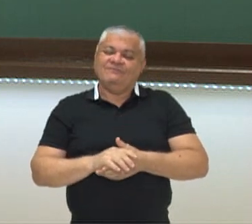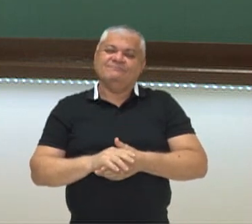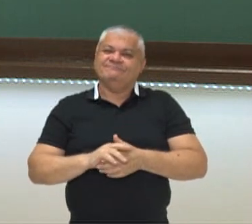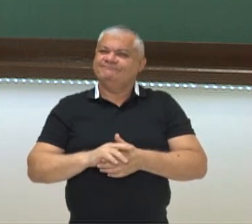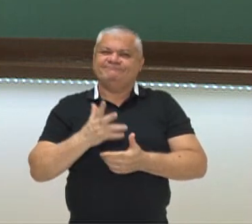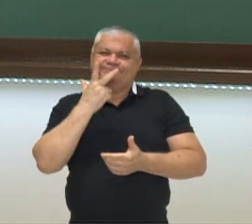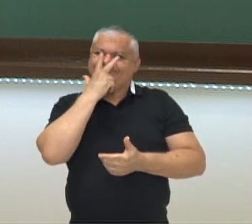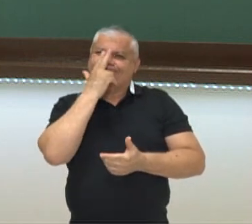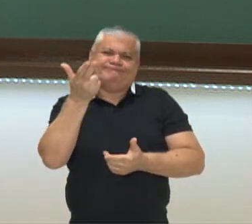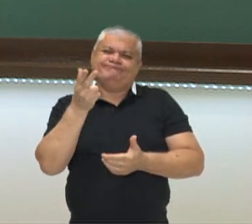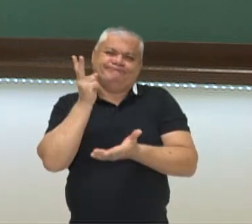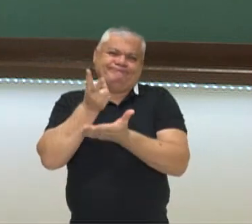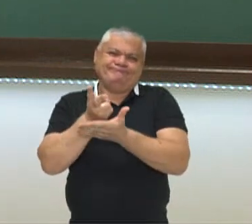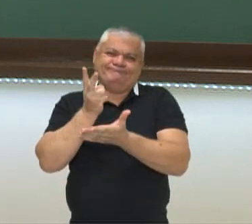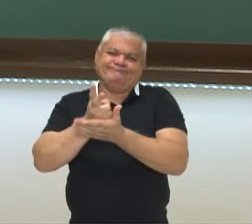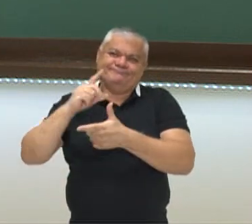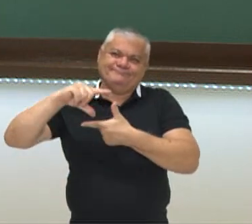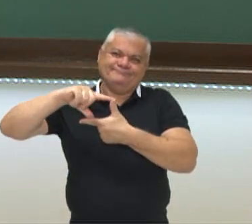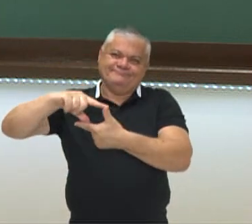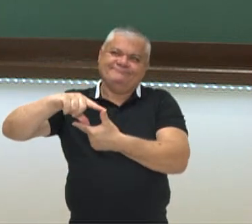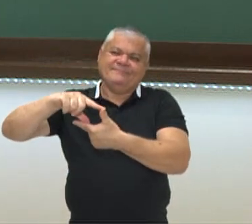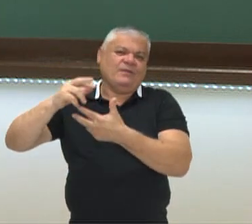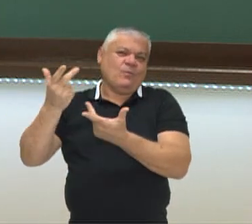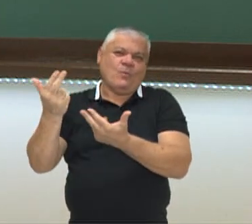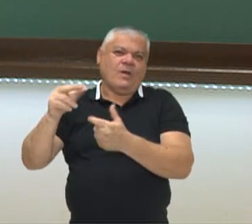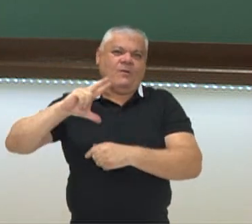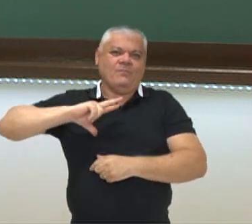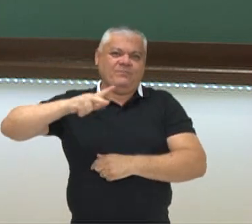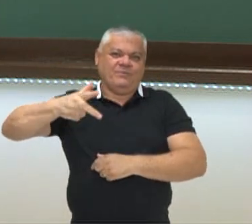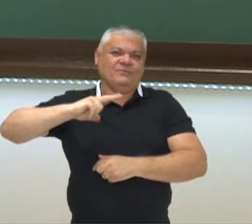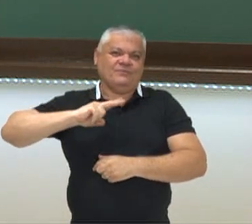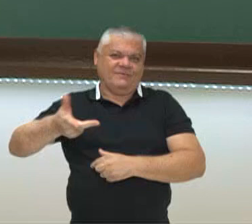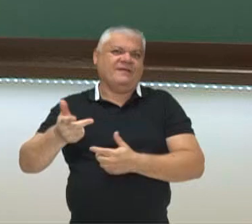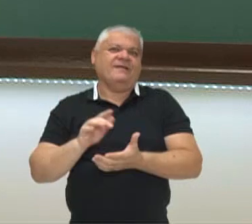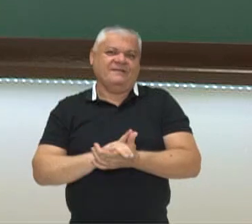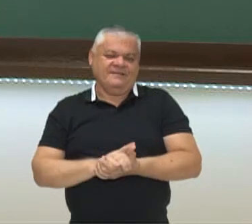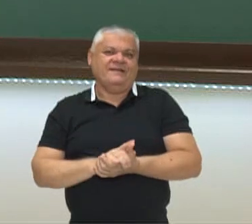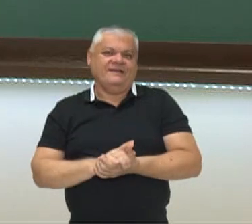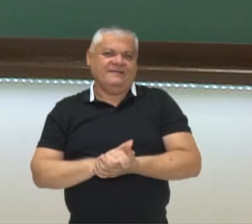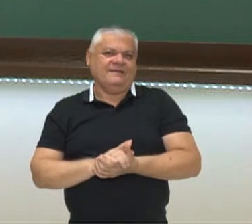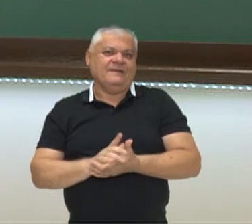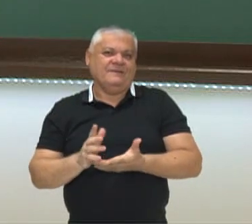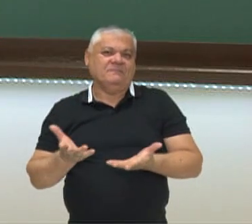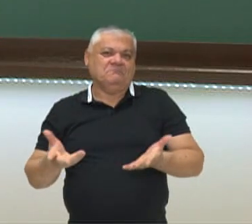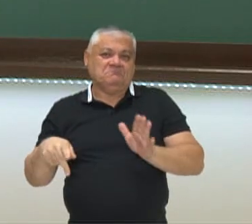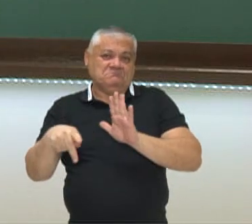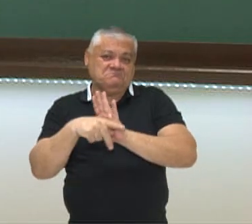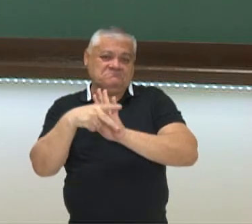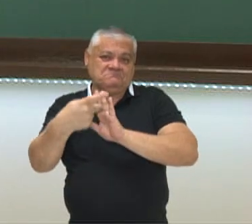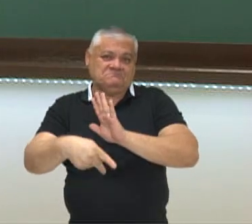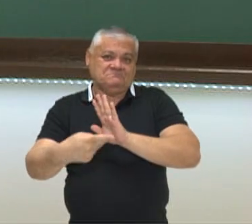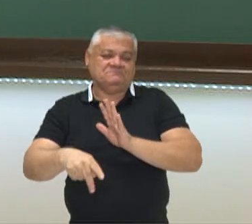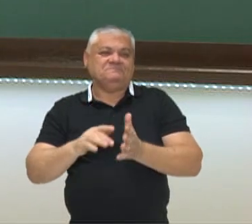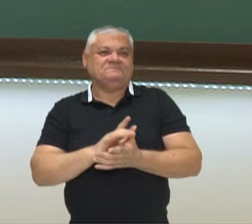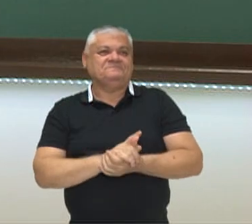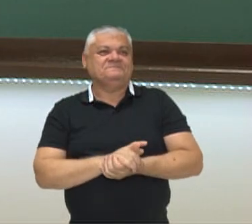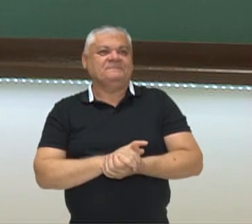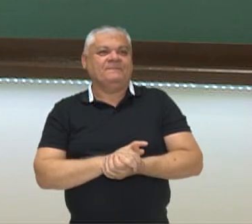altamente conservadoras, mantendo, né, o status quo, a questão sine qua non, né, do Estado português.